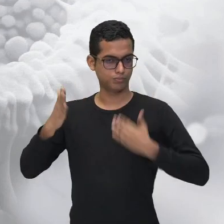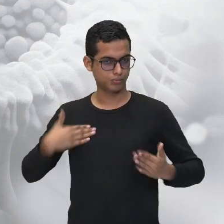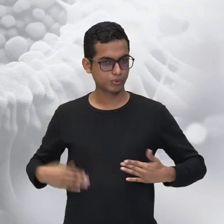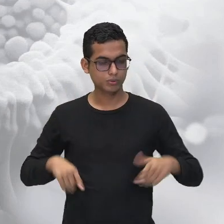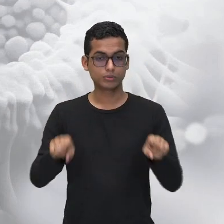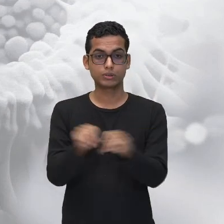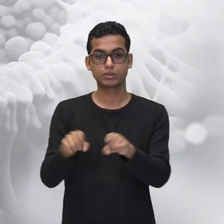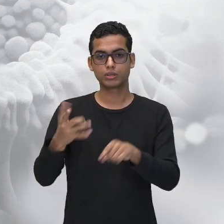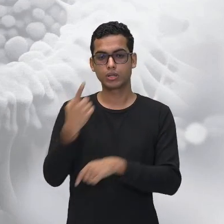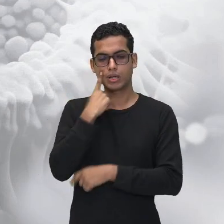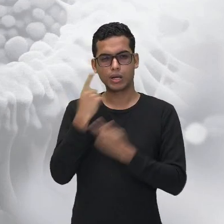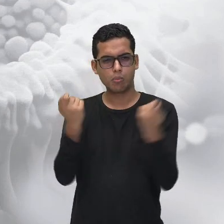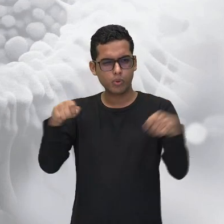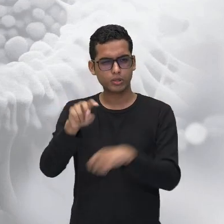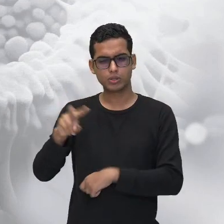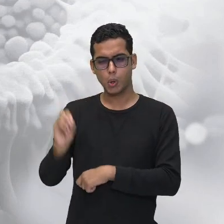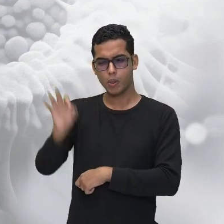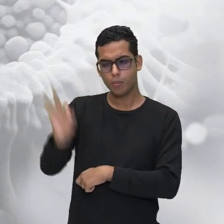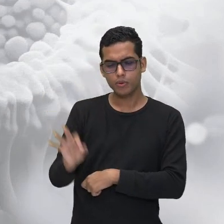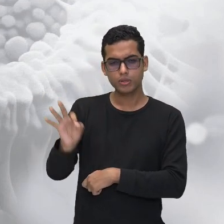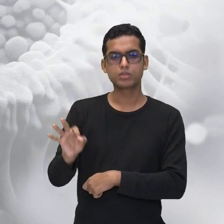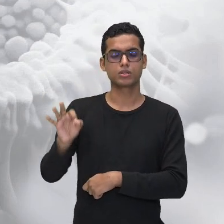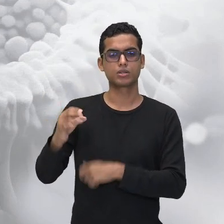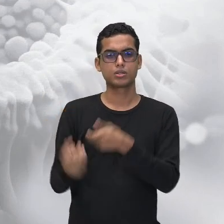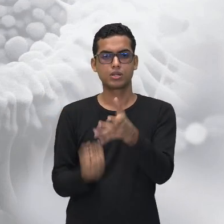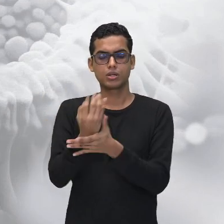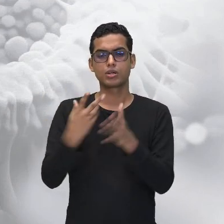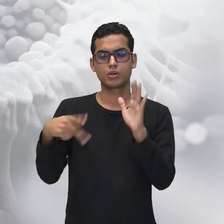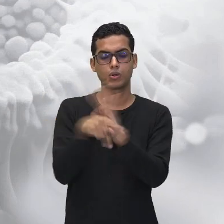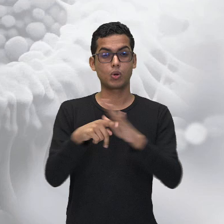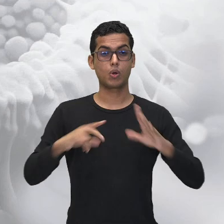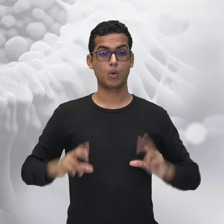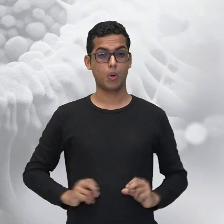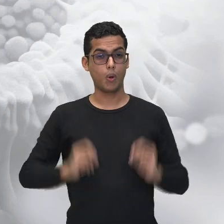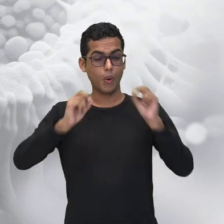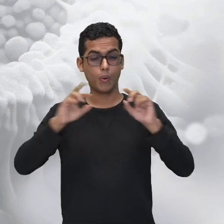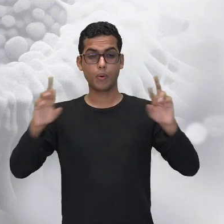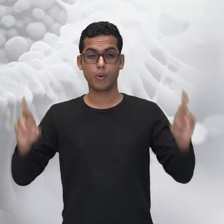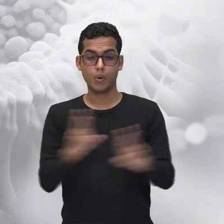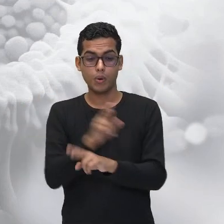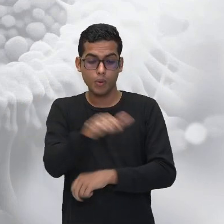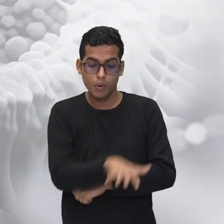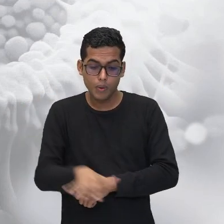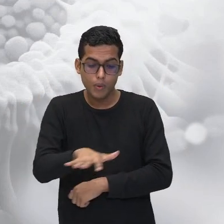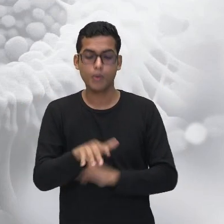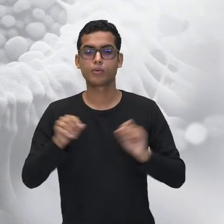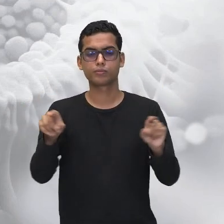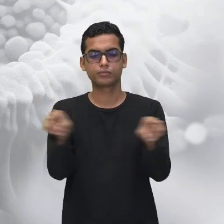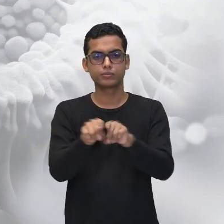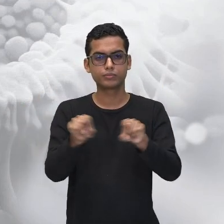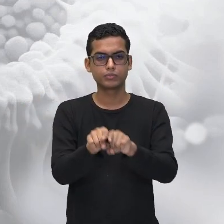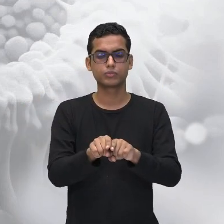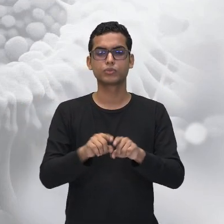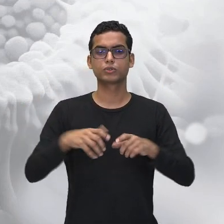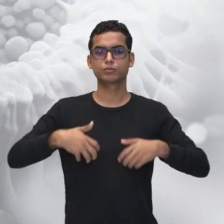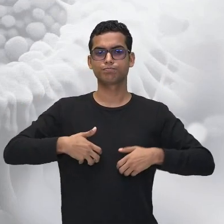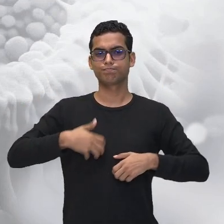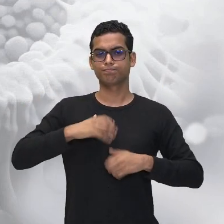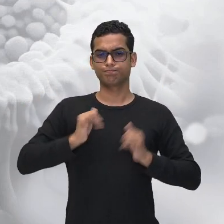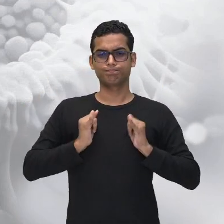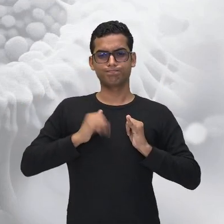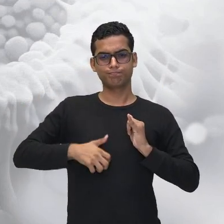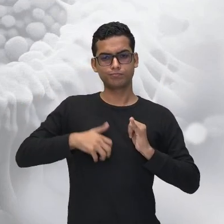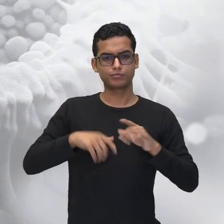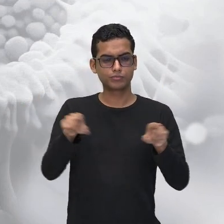câncer de endométrio, por exemplo, esteja relacionado ao sedentarismo, assim também como o aumento do câncer